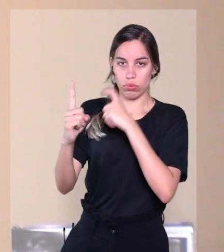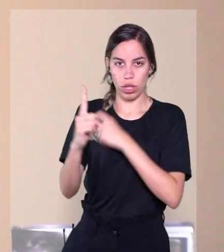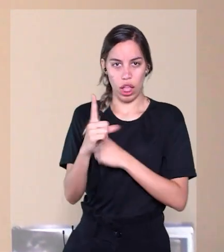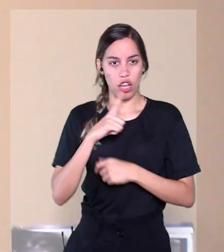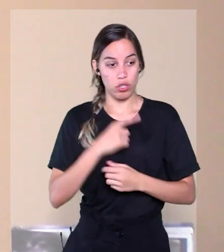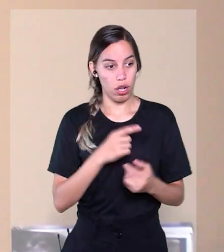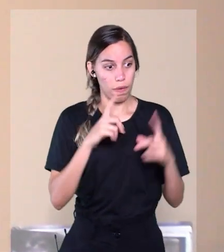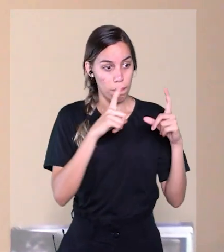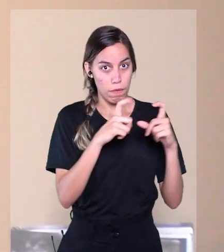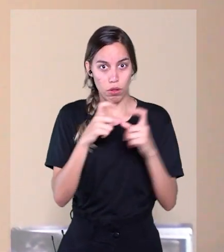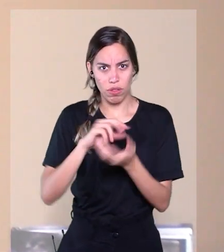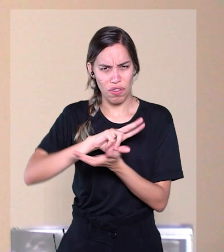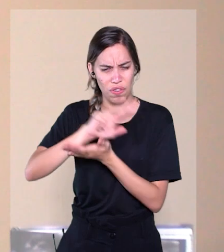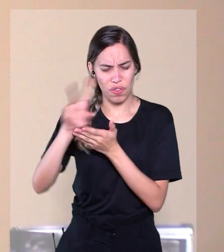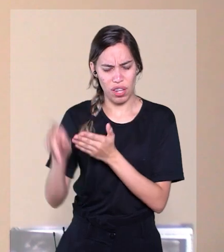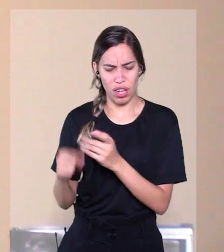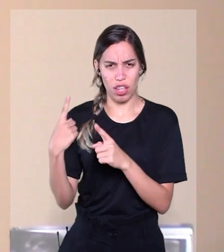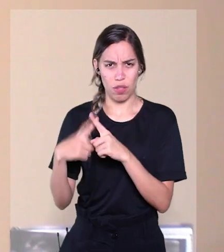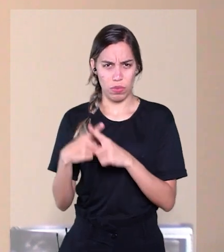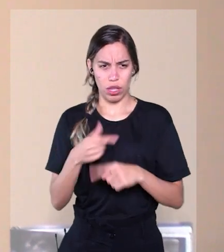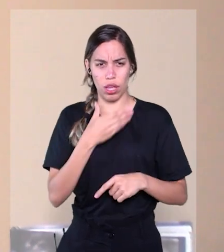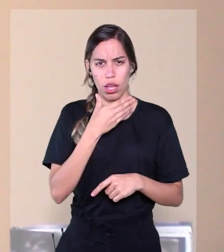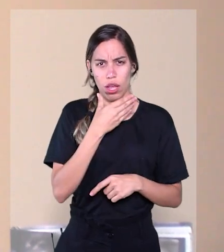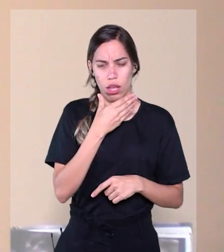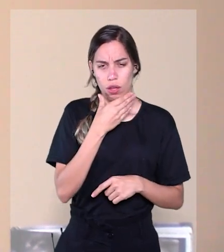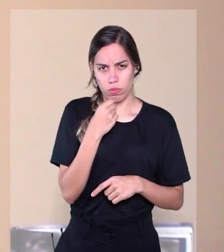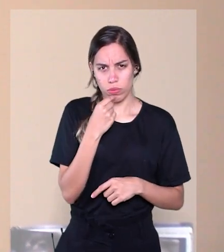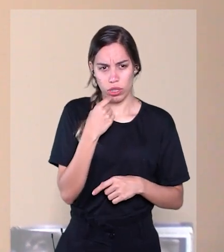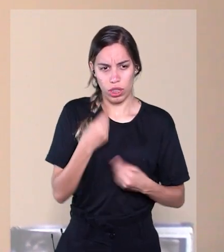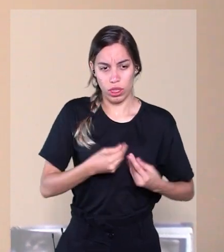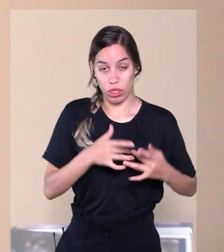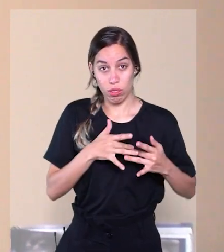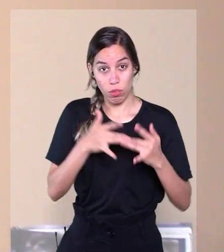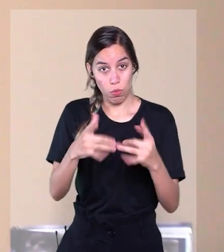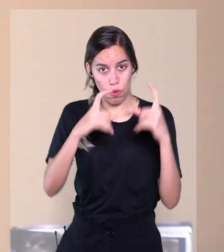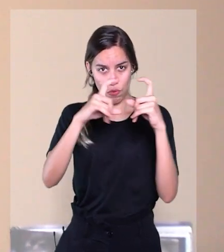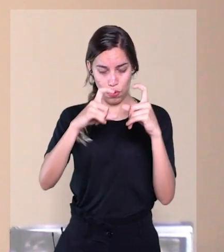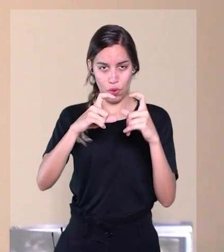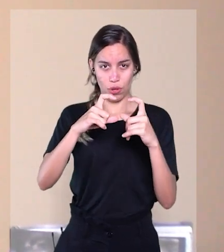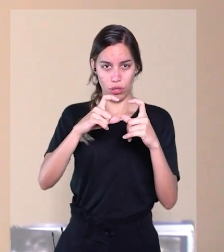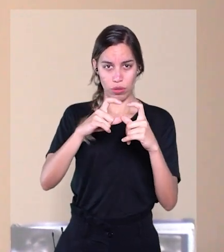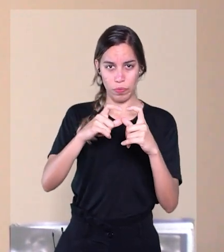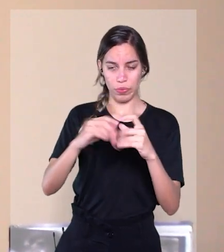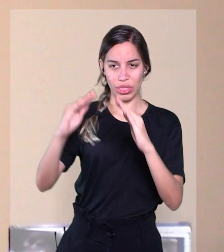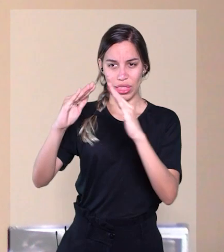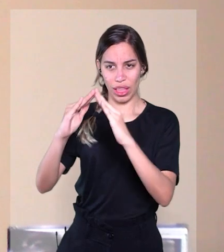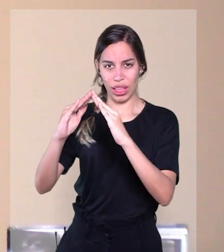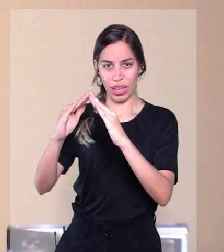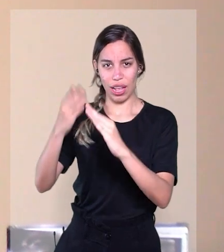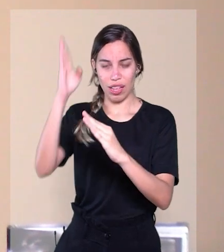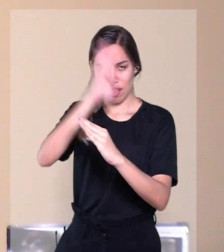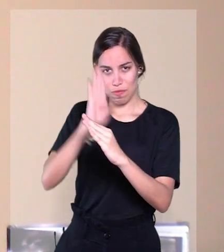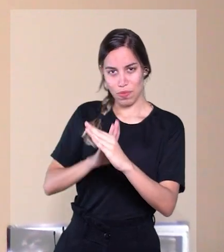de fotografias, a maior parte foi doada por ele mesmo ao Arquivo Museu de Literatura Brasileira da Casa de Rui Barbosa, que são